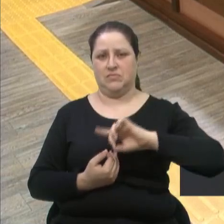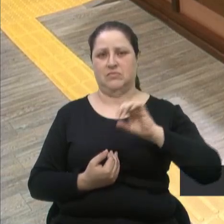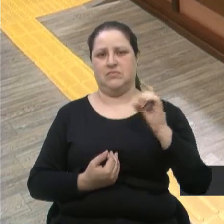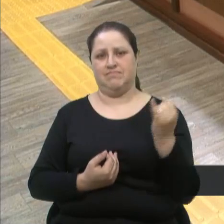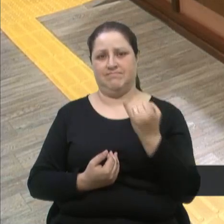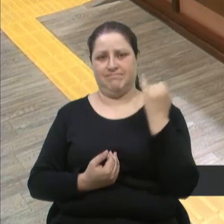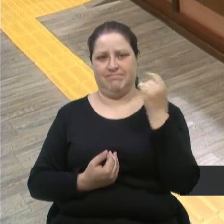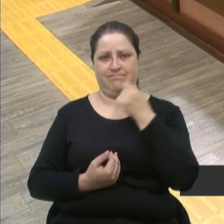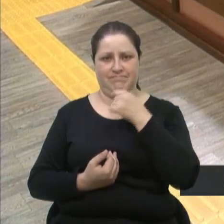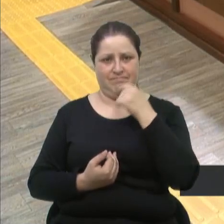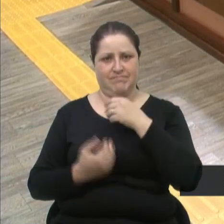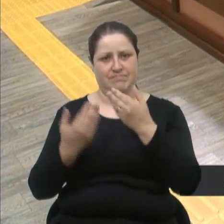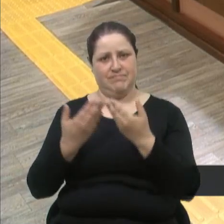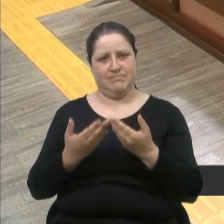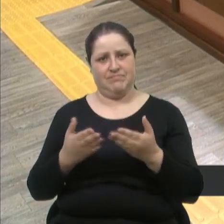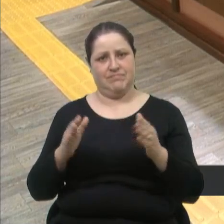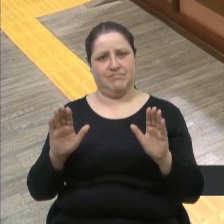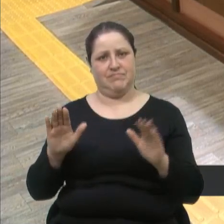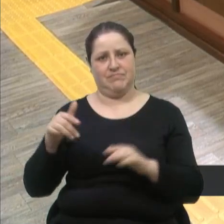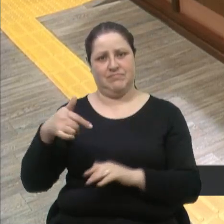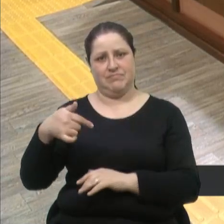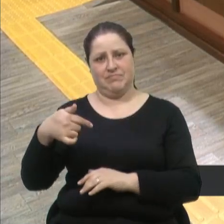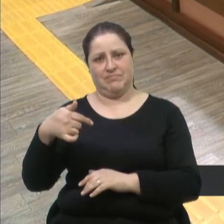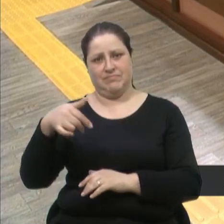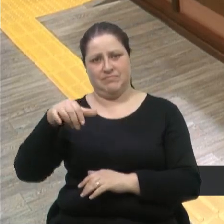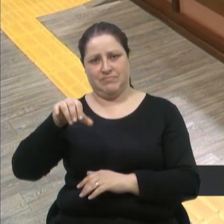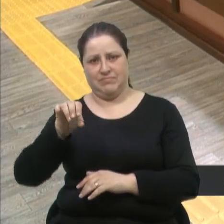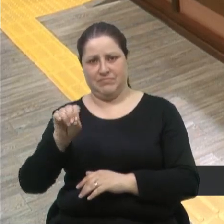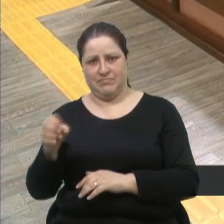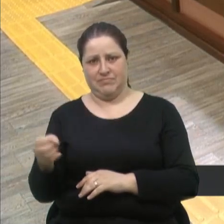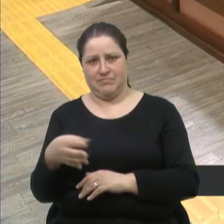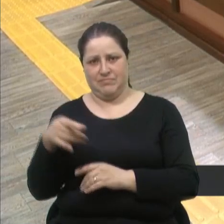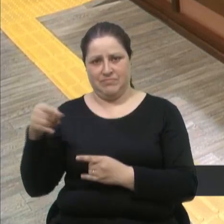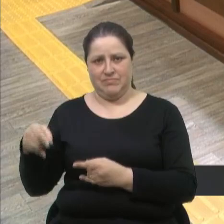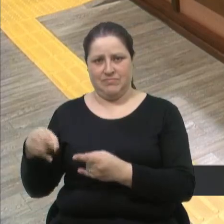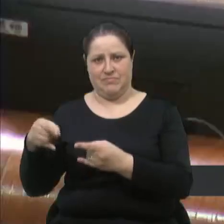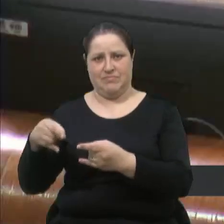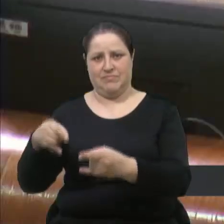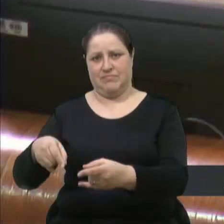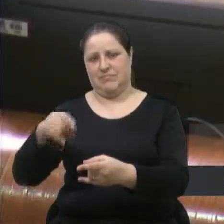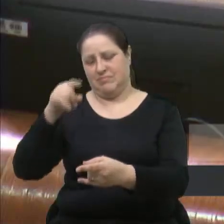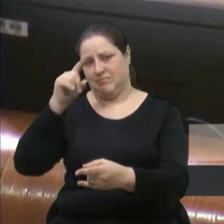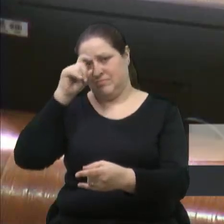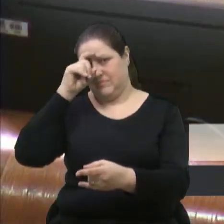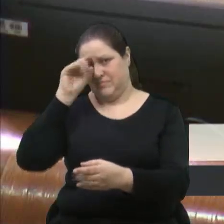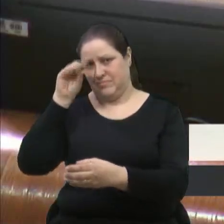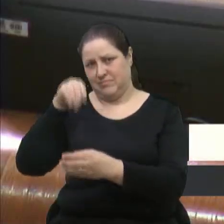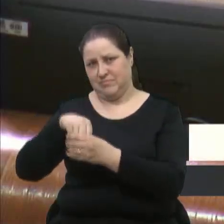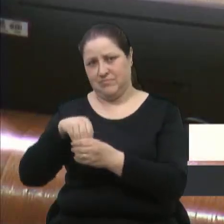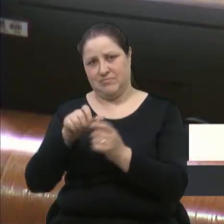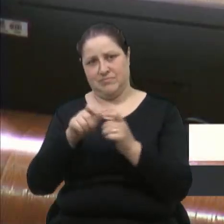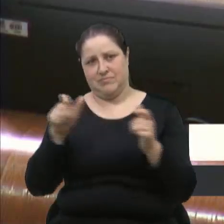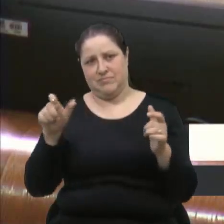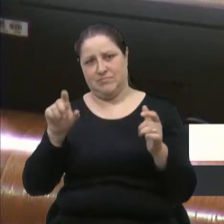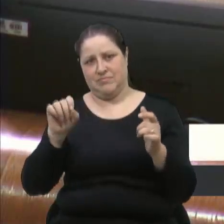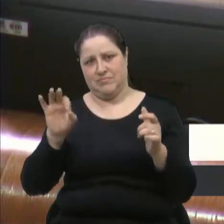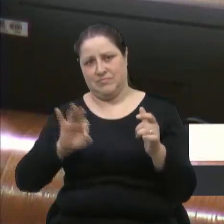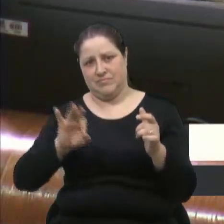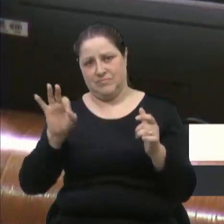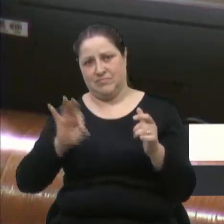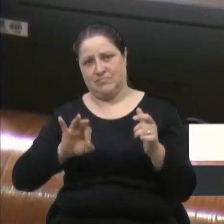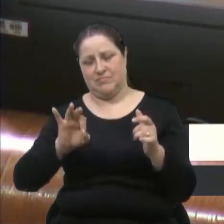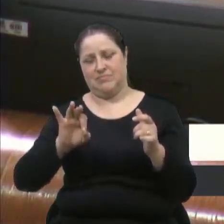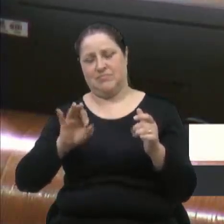Sul. A abertura desses 70 novos leitos é um incremento de 10% dos atendimentos do Sistema Único de